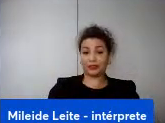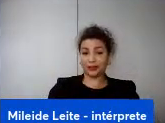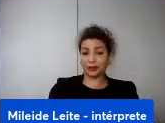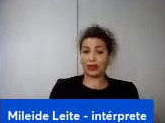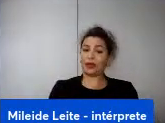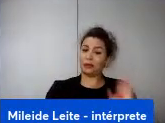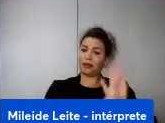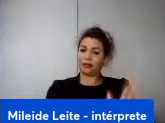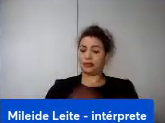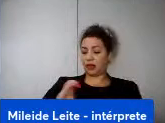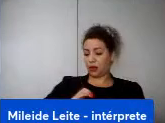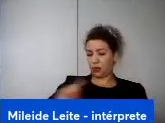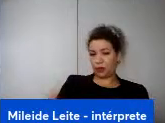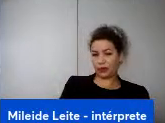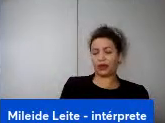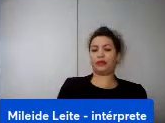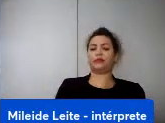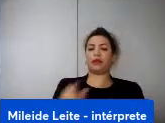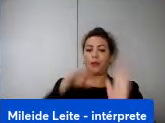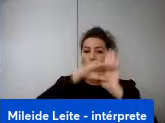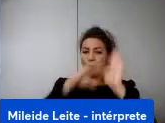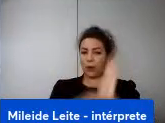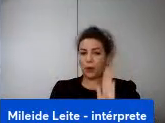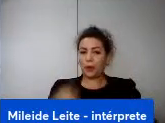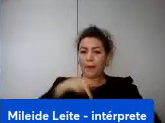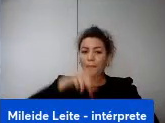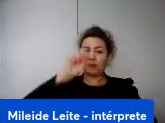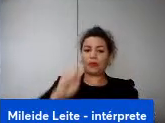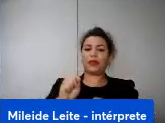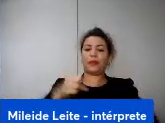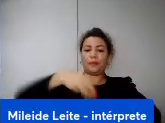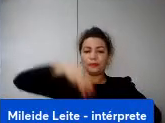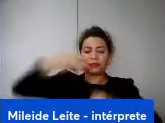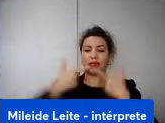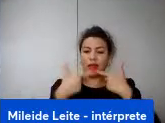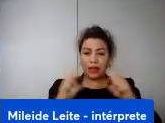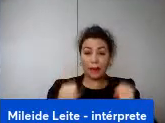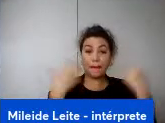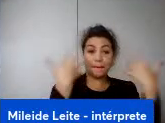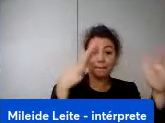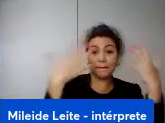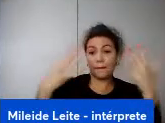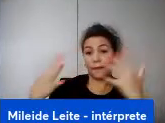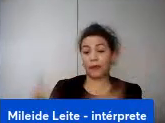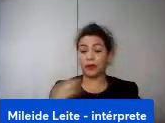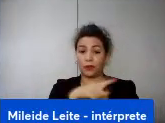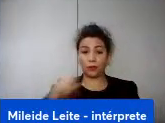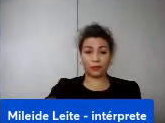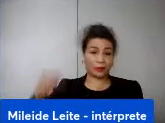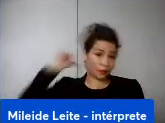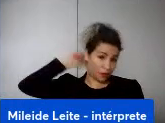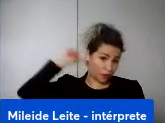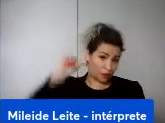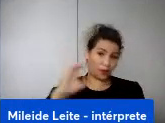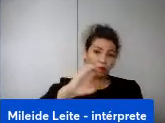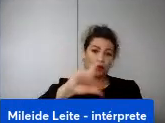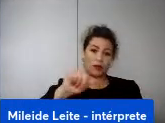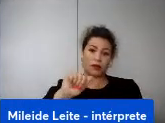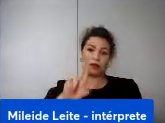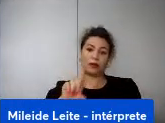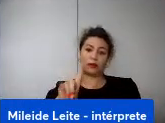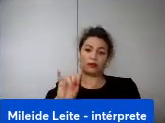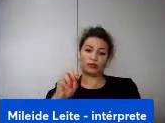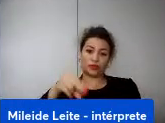do PPGLIM e de todo o seu quadro docente, quero parabenizar os professores Benedito, Claudionor e professor